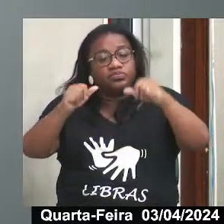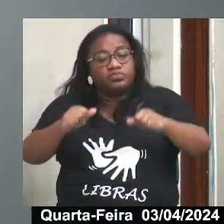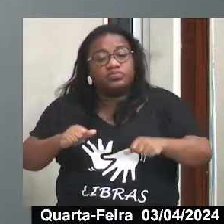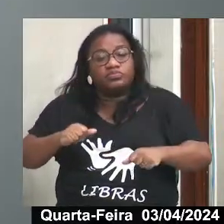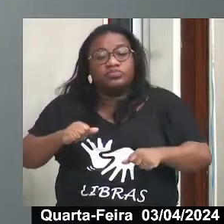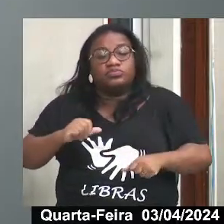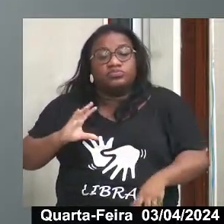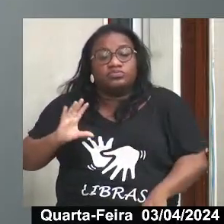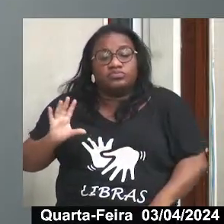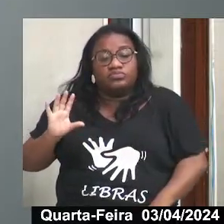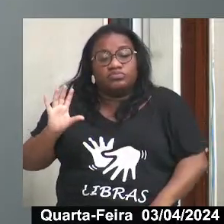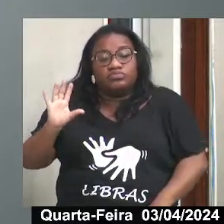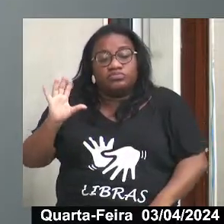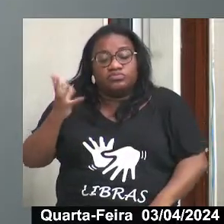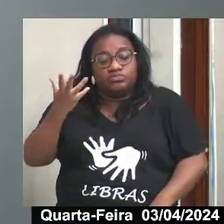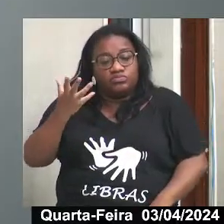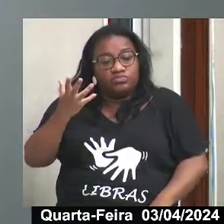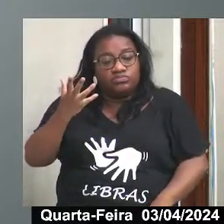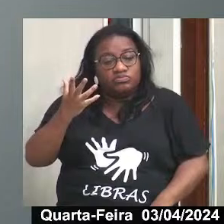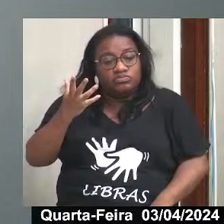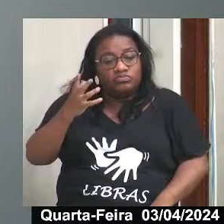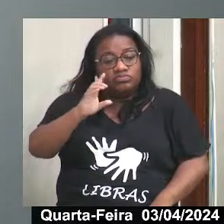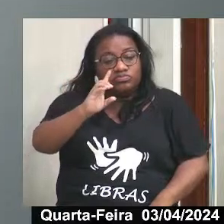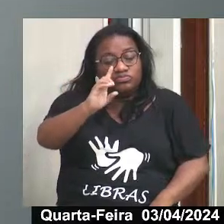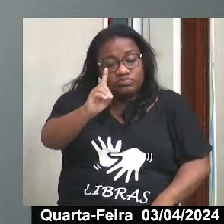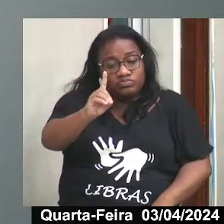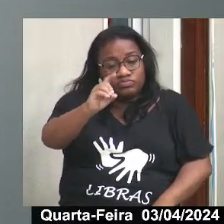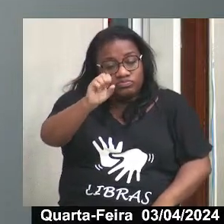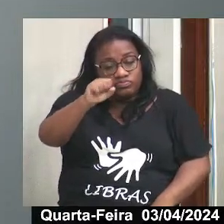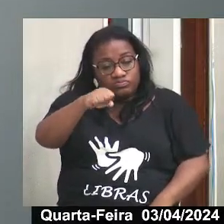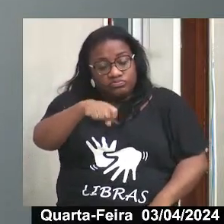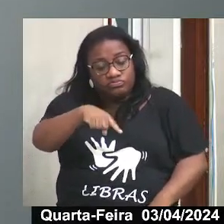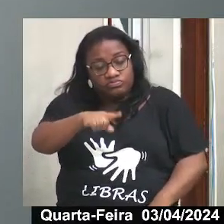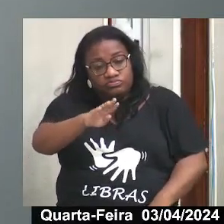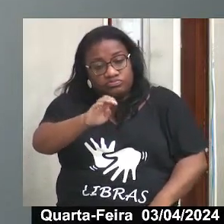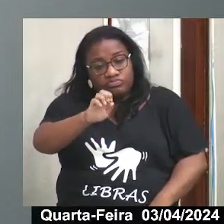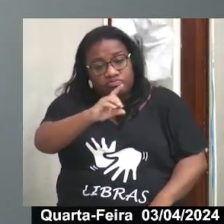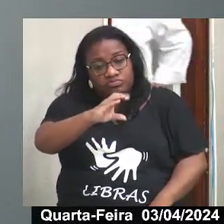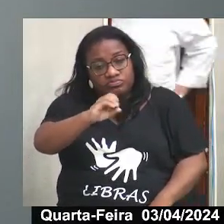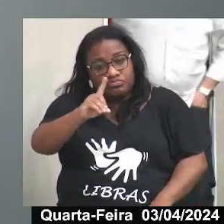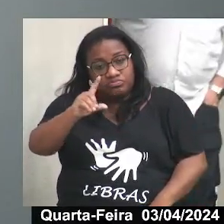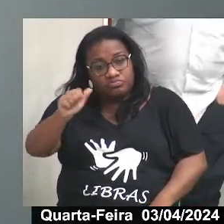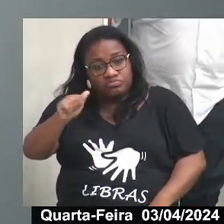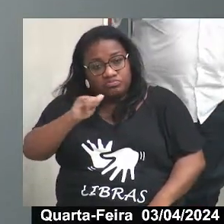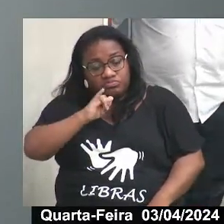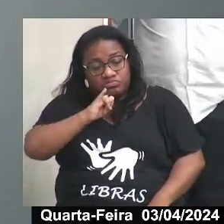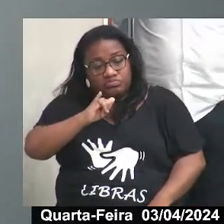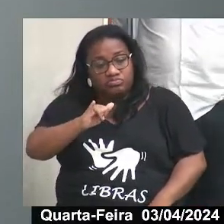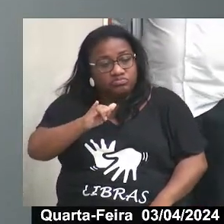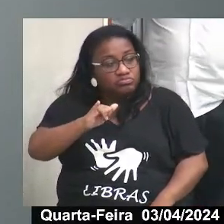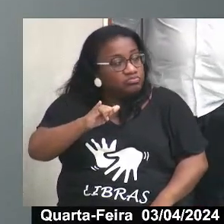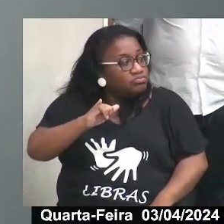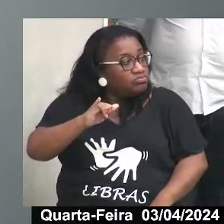na Câmara Municipal. O desembargador lá de São Paulo, vereadores, disse o seguinte: